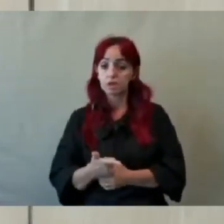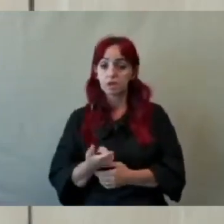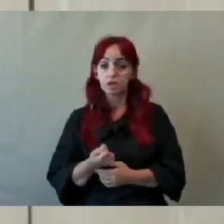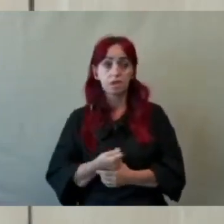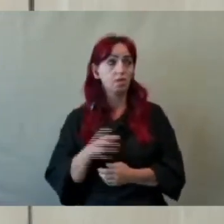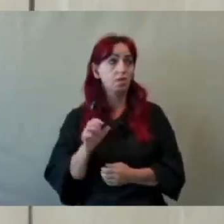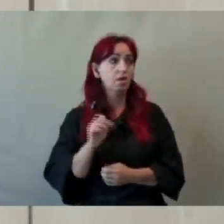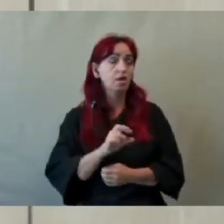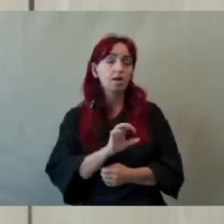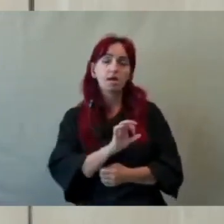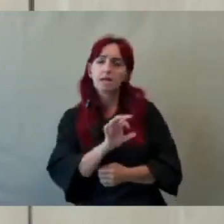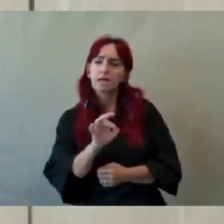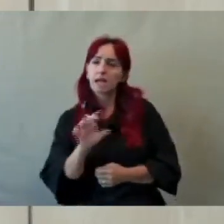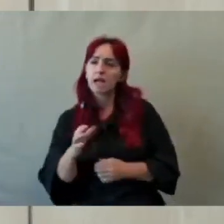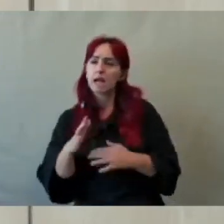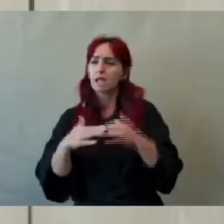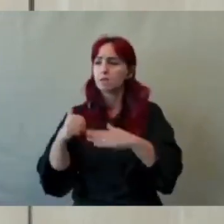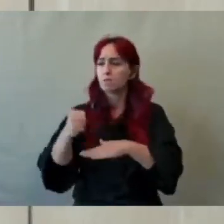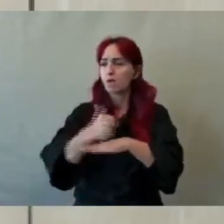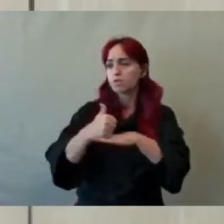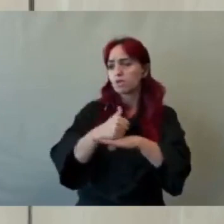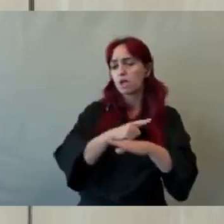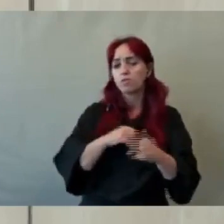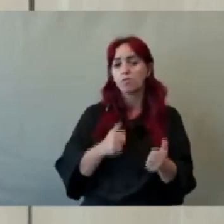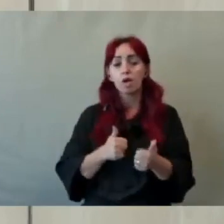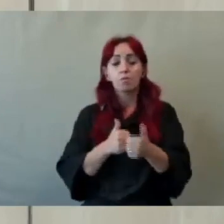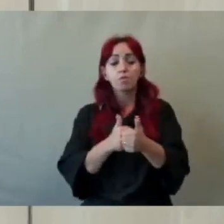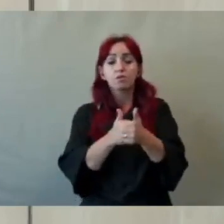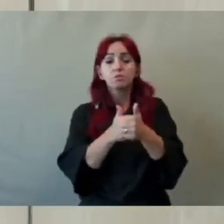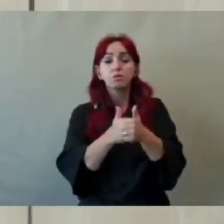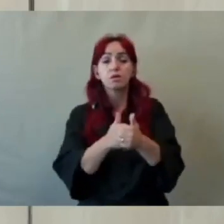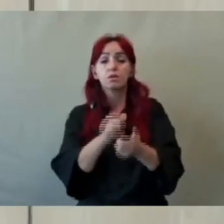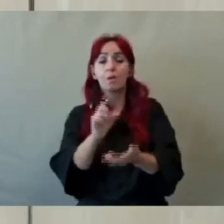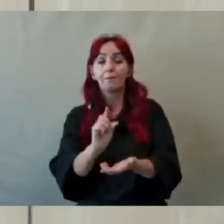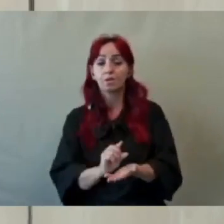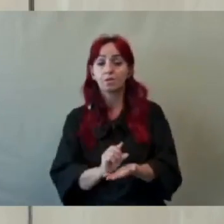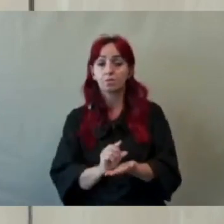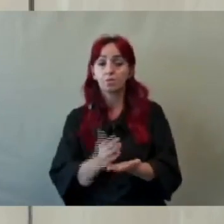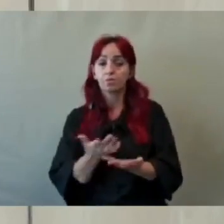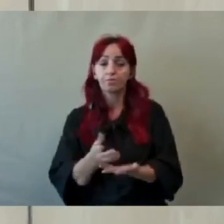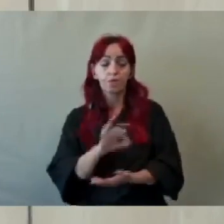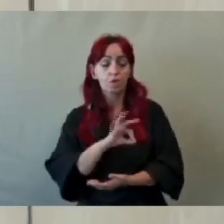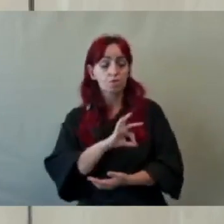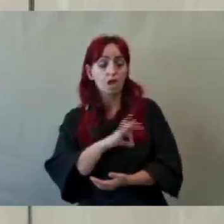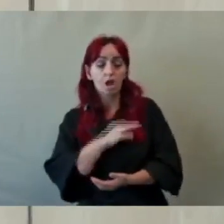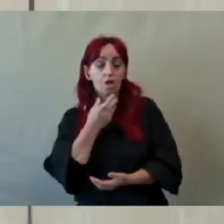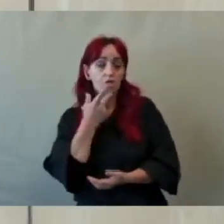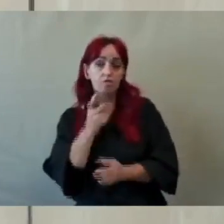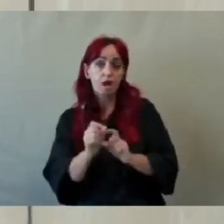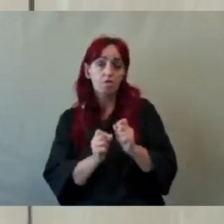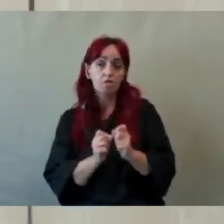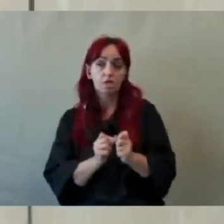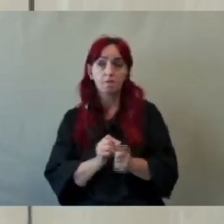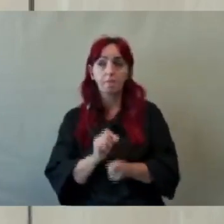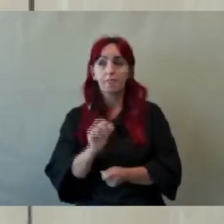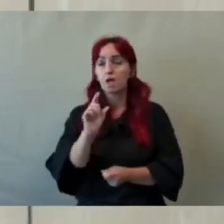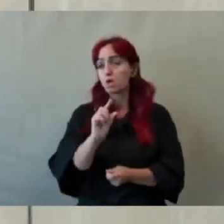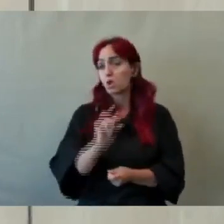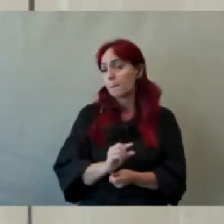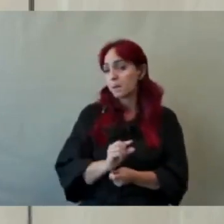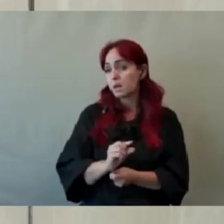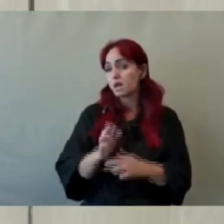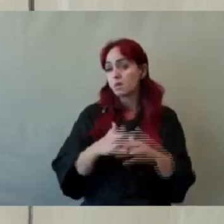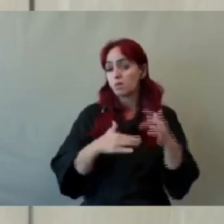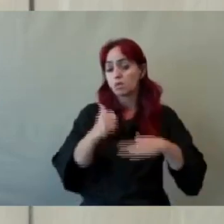nível da carreira fosse se aproximando ao mínimo. Então, o piso não fala que o mínimo das carreiras tem que virar um